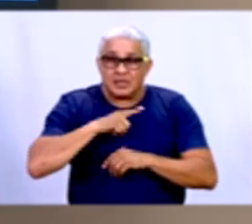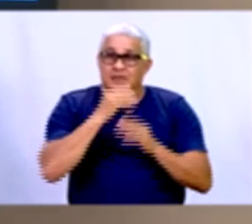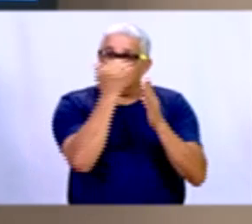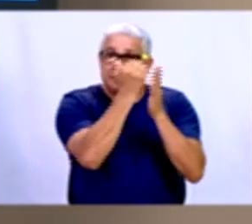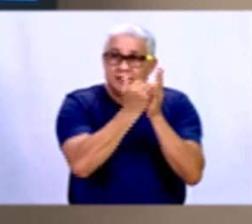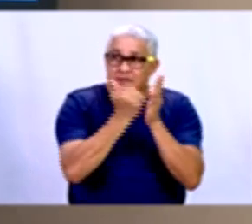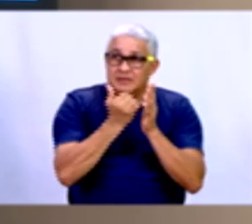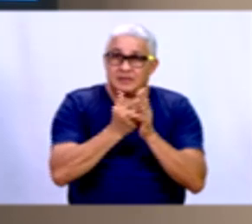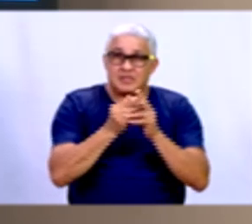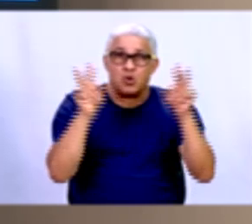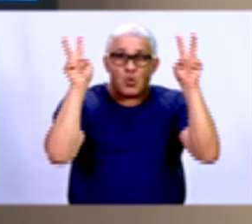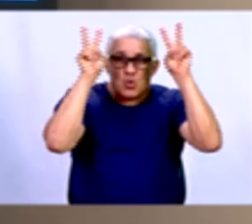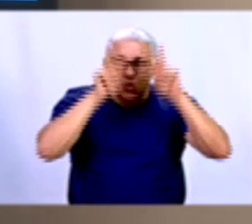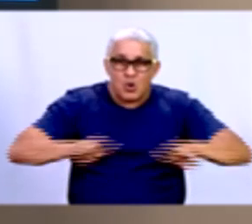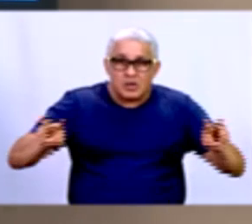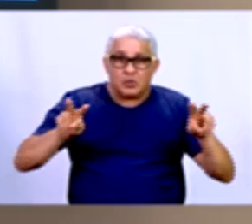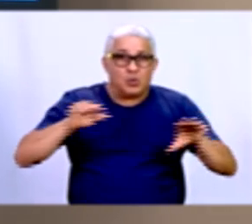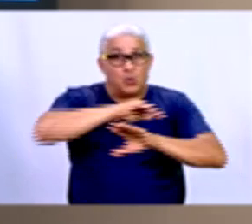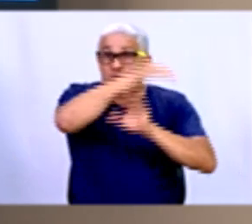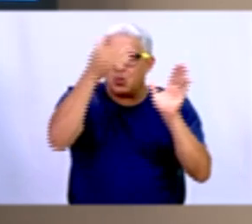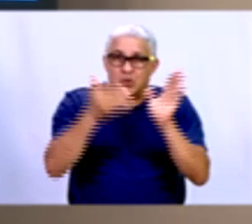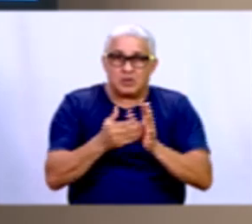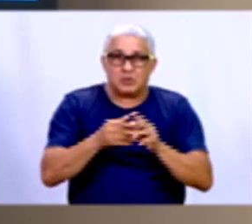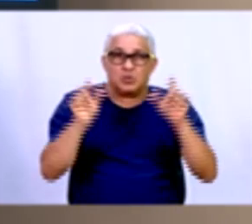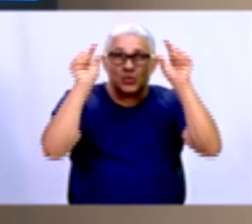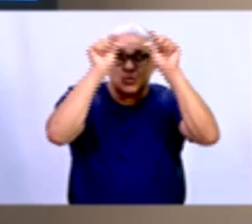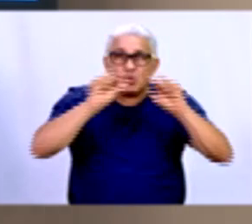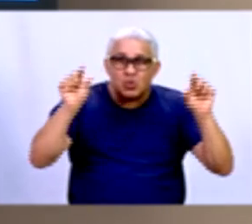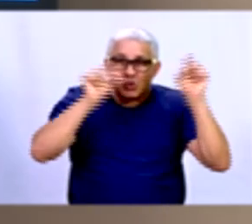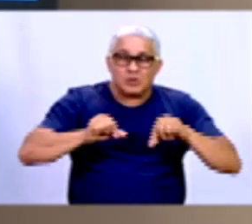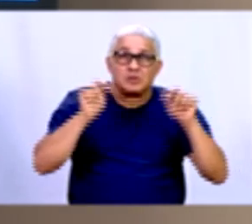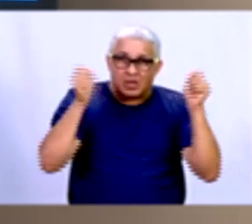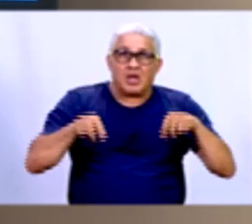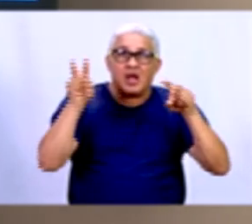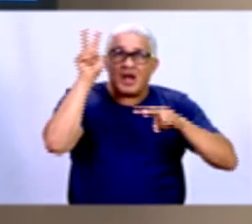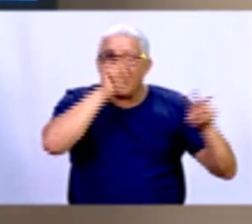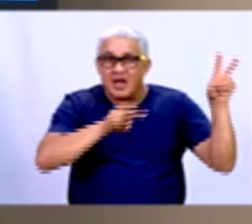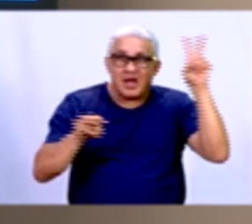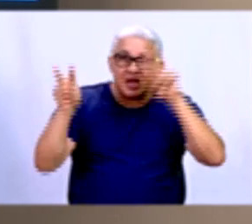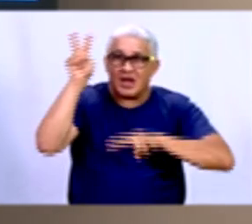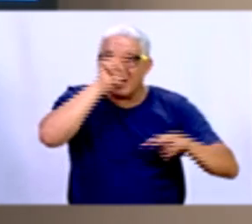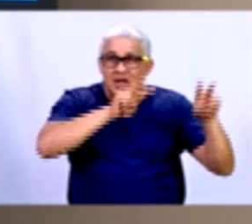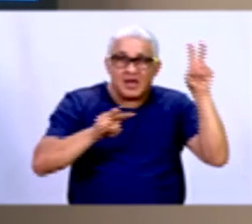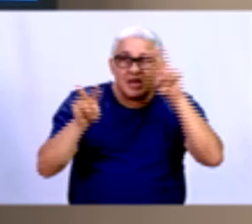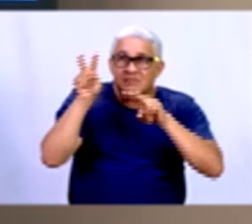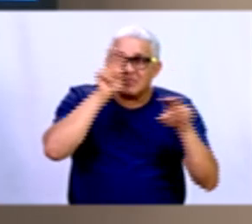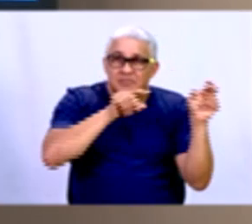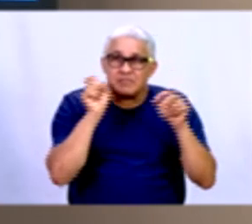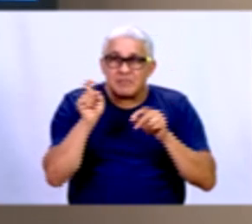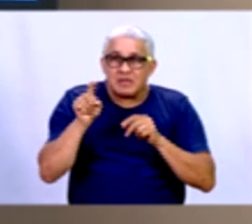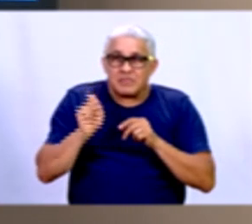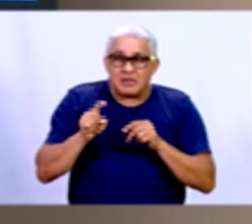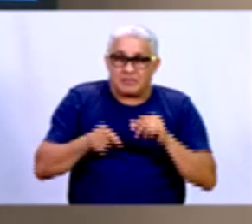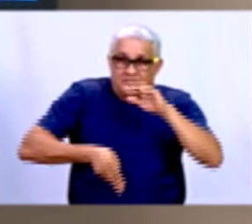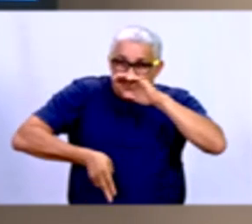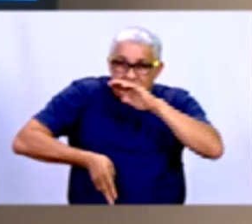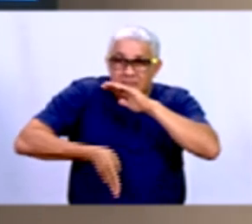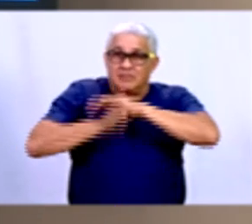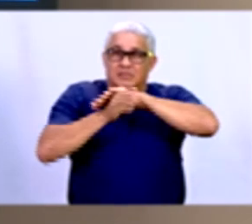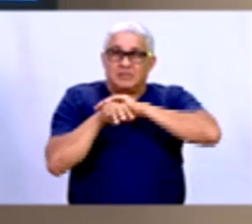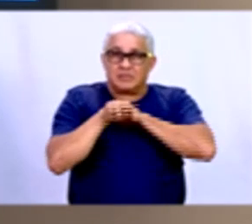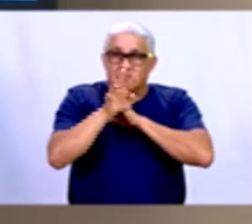que lê tudo que tem na tela. Todos os dados que estão na tela, ele vai lendo, ele lê quais são os ícones. E quando ele entra no site,